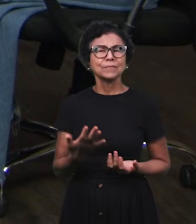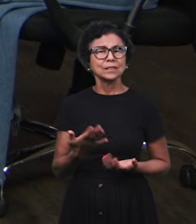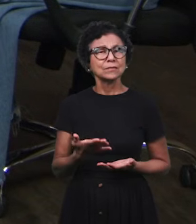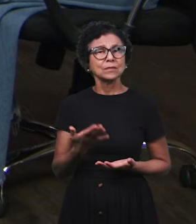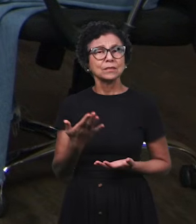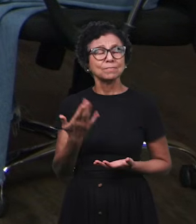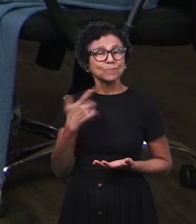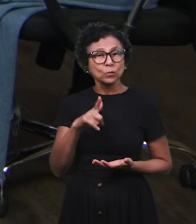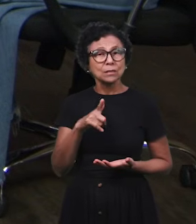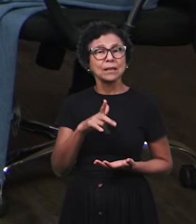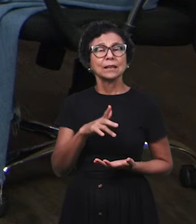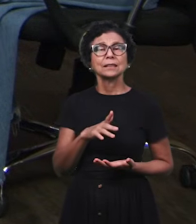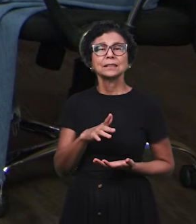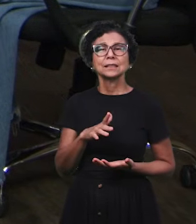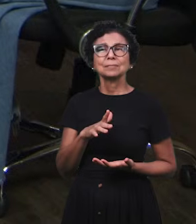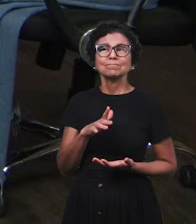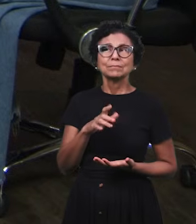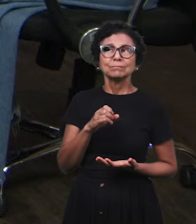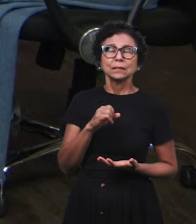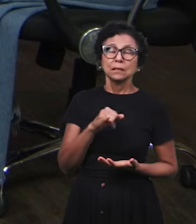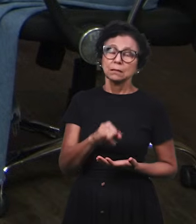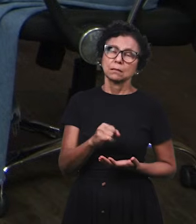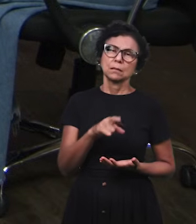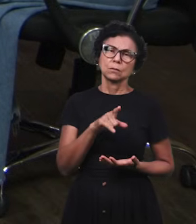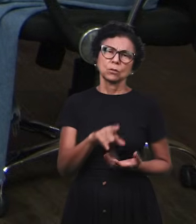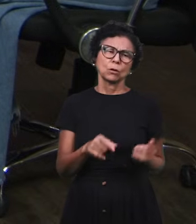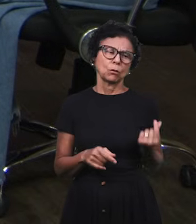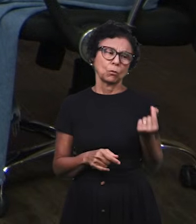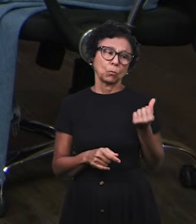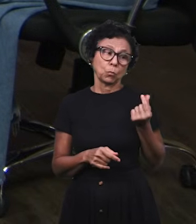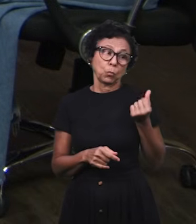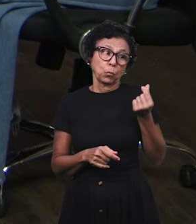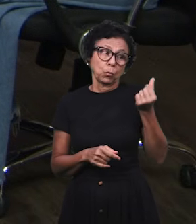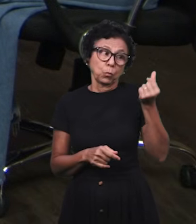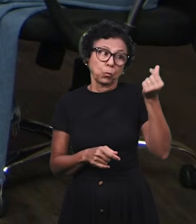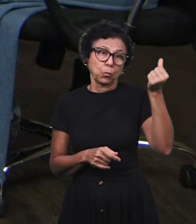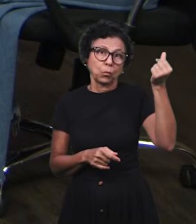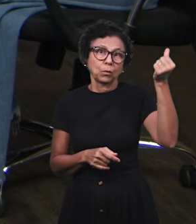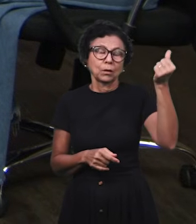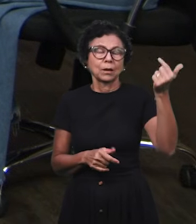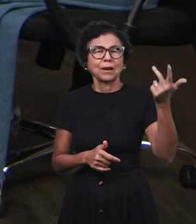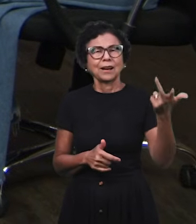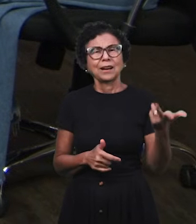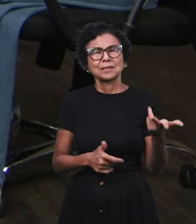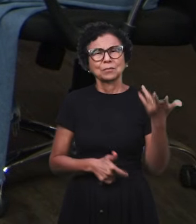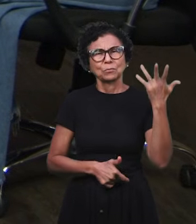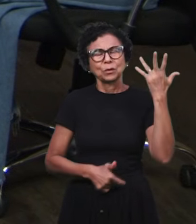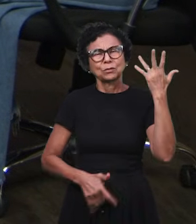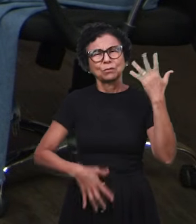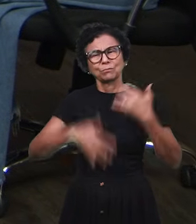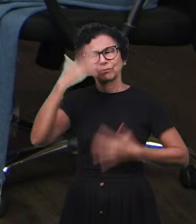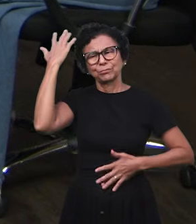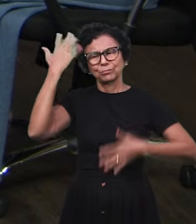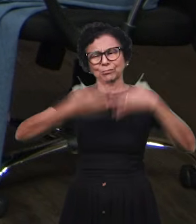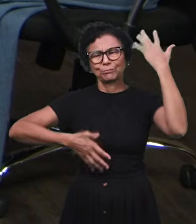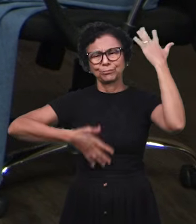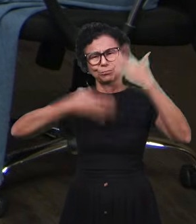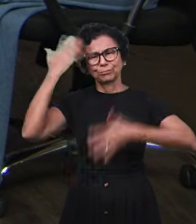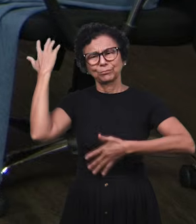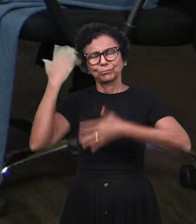por dinheiro e às vezes você nem se identifica com aquilo que você está fazendo. Pensa se você vai advogar, né? Existem várias disciplinas,